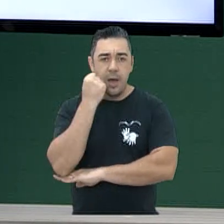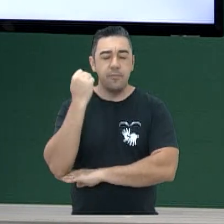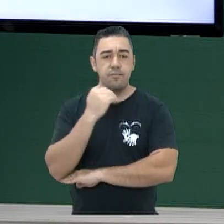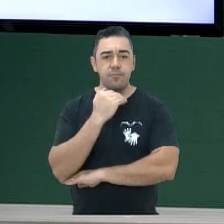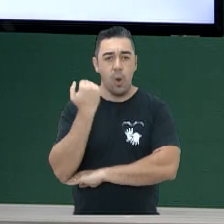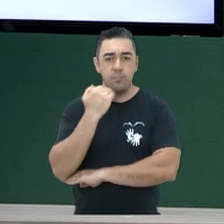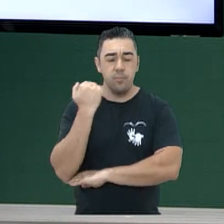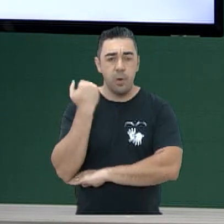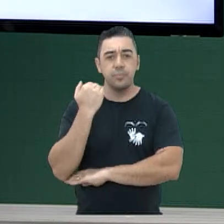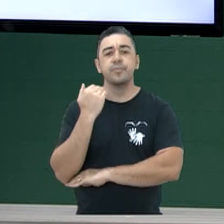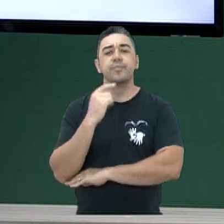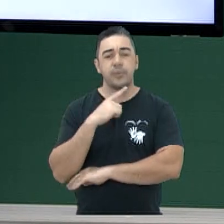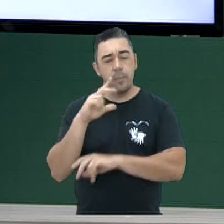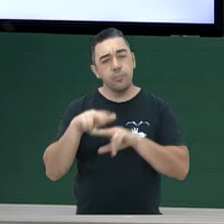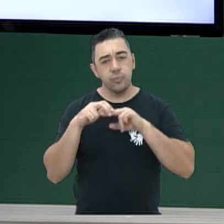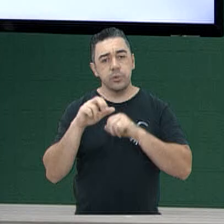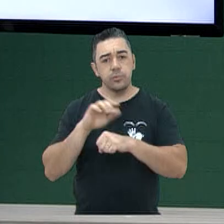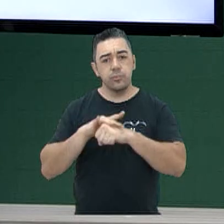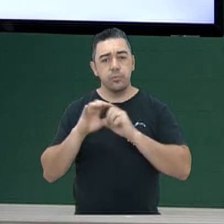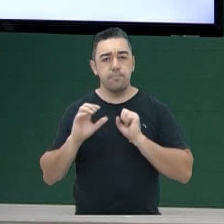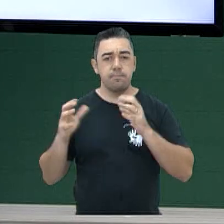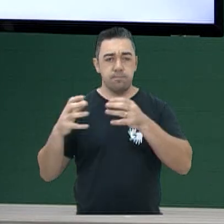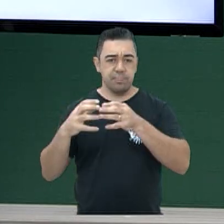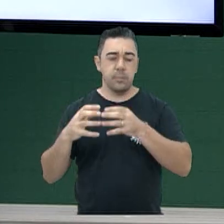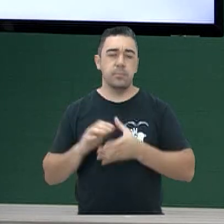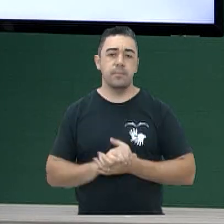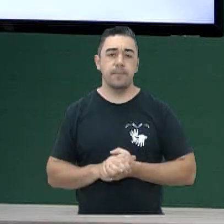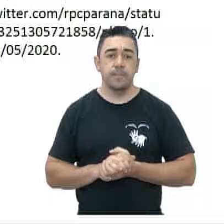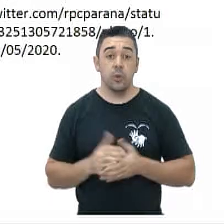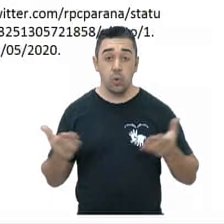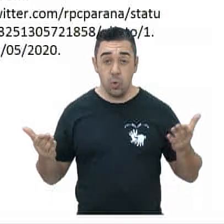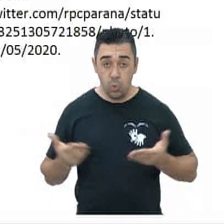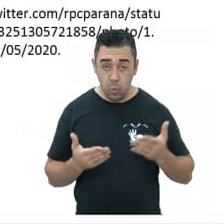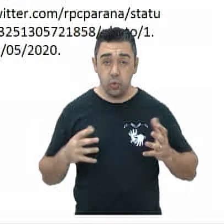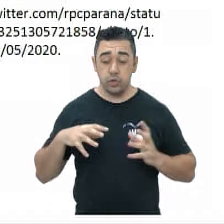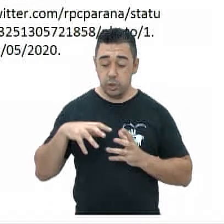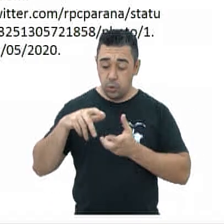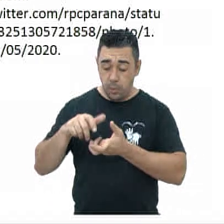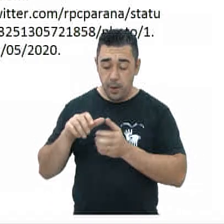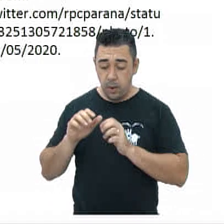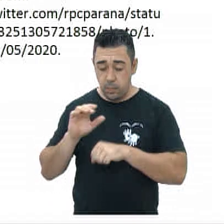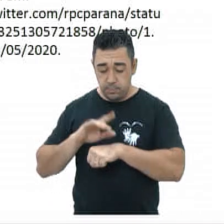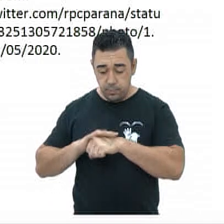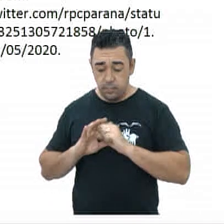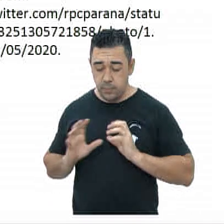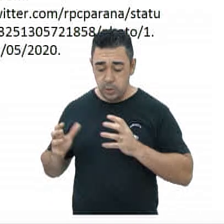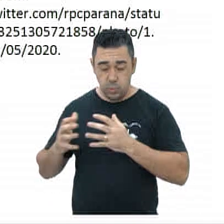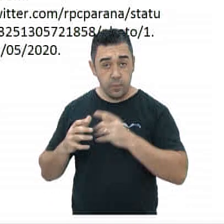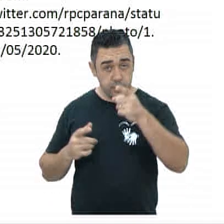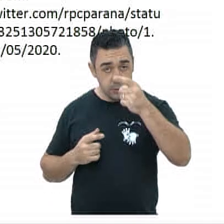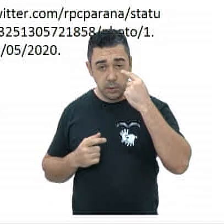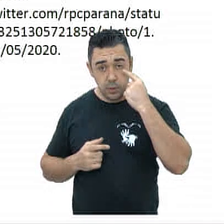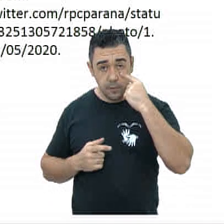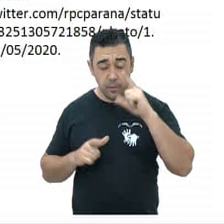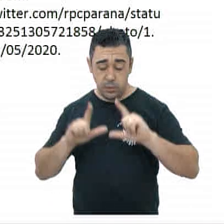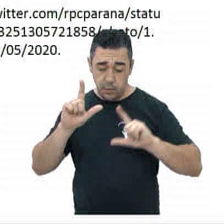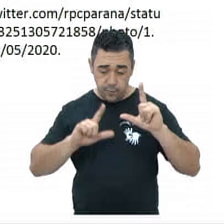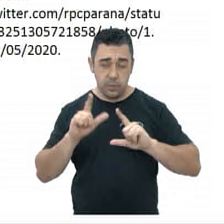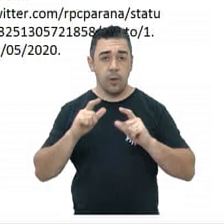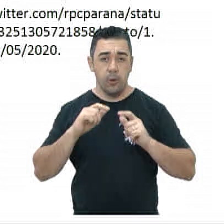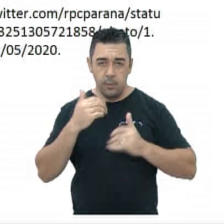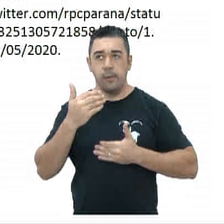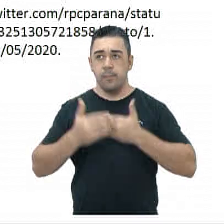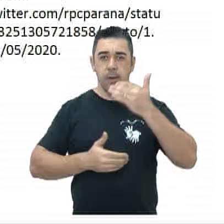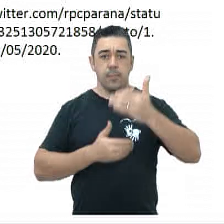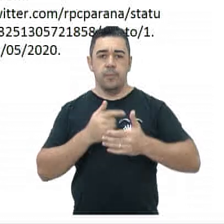acaba tornando ela uma pandemia. Então aqui, hoje estamos em meio a uma pandemia global e você deve estar acompanhando os avanços pela TV, né? Porque eu imagino